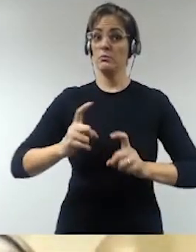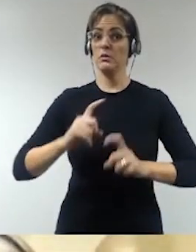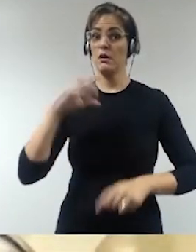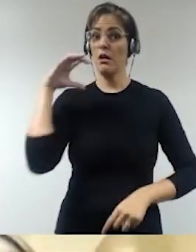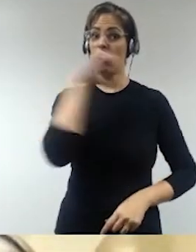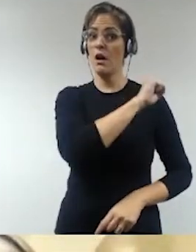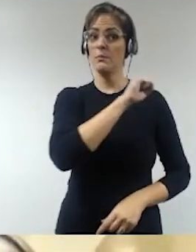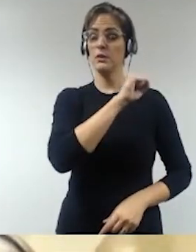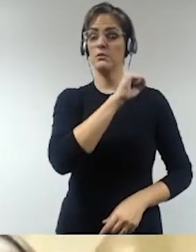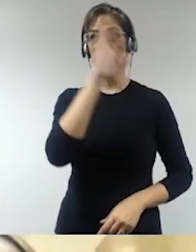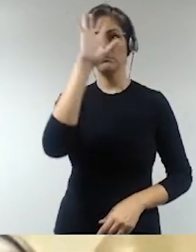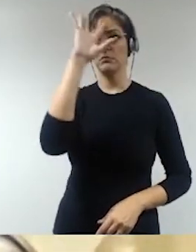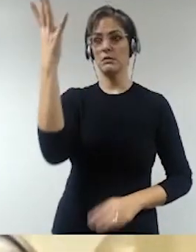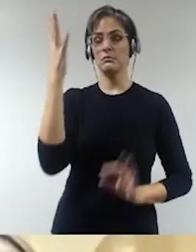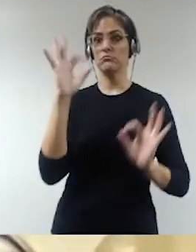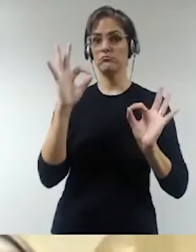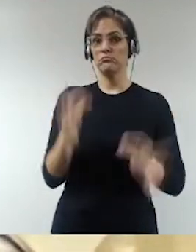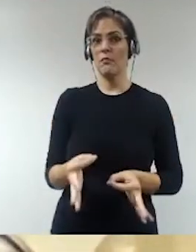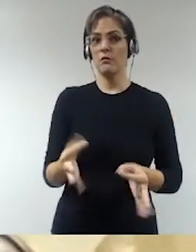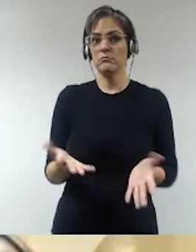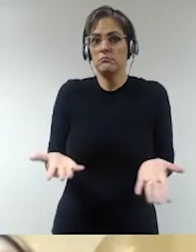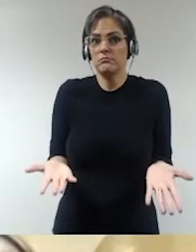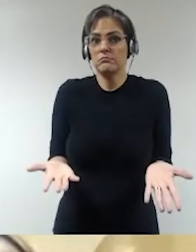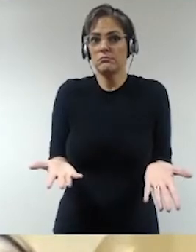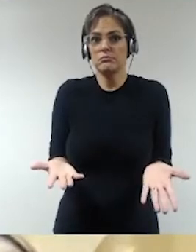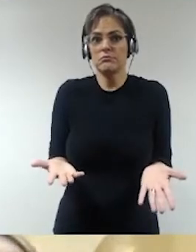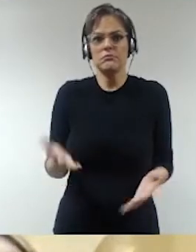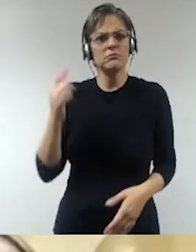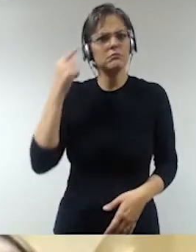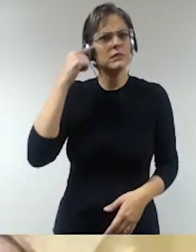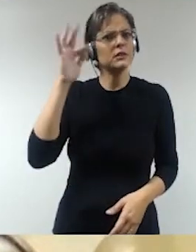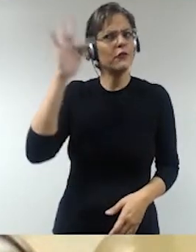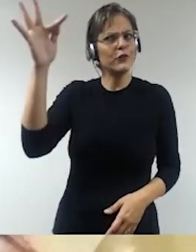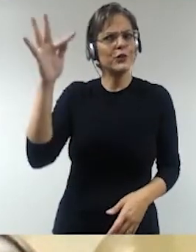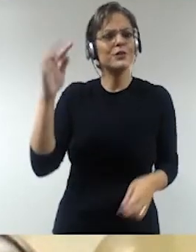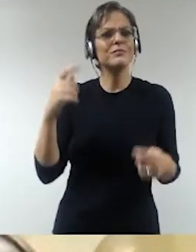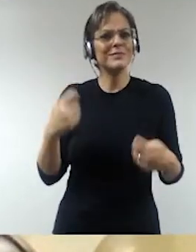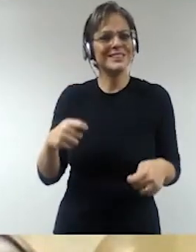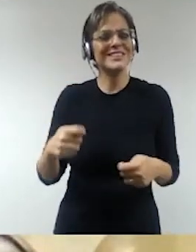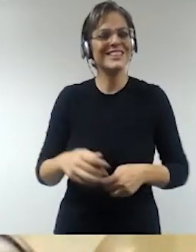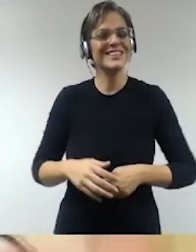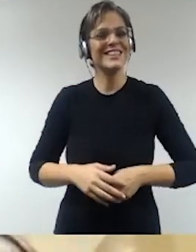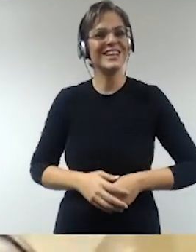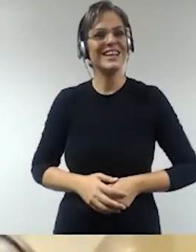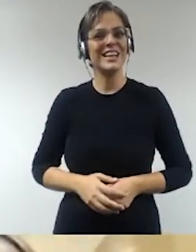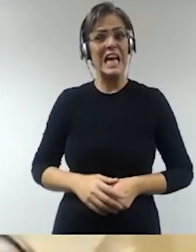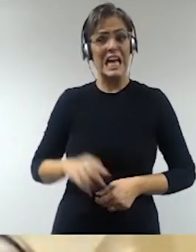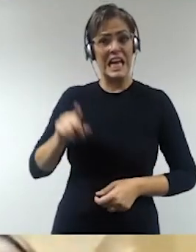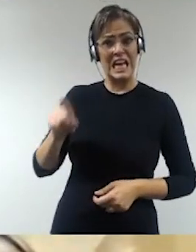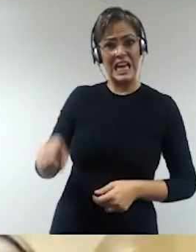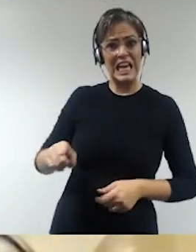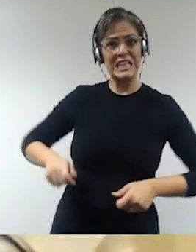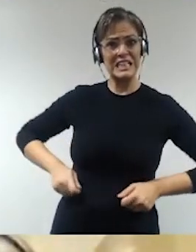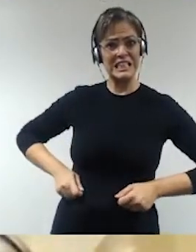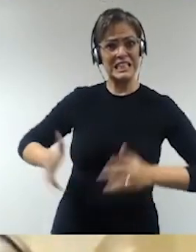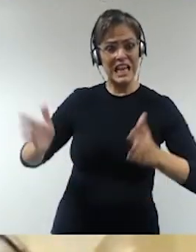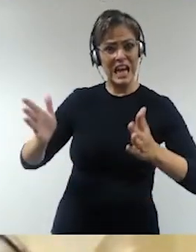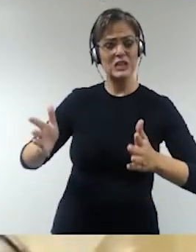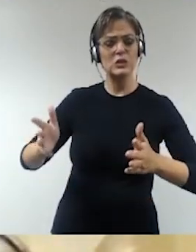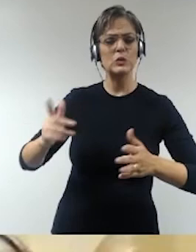decisões têm que ser tomadas rapidamente, mas que tem consequências. Será que eu posso responsabilizar depois esse agente público por